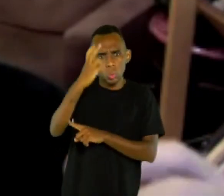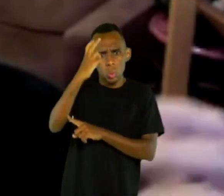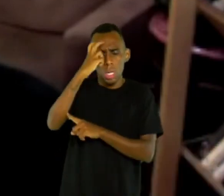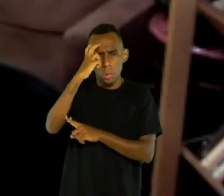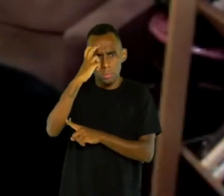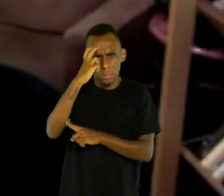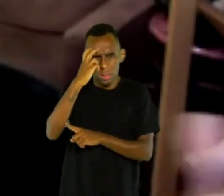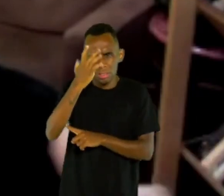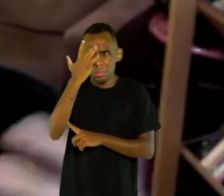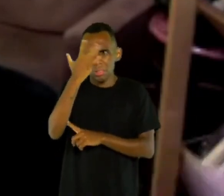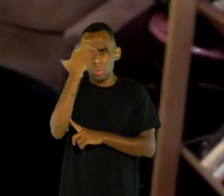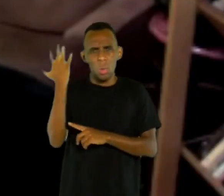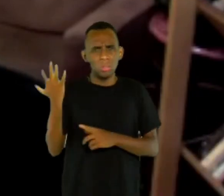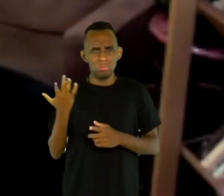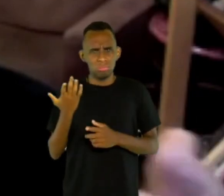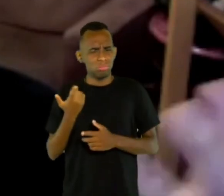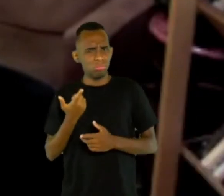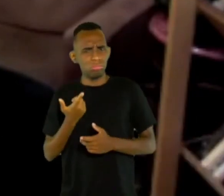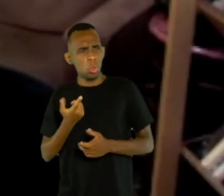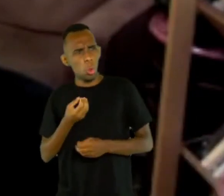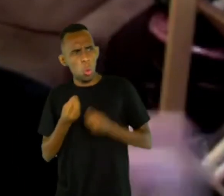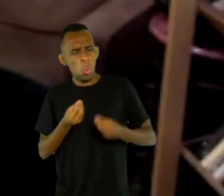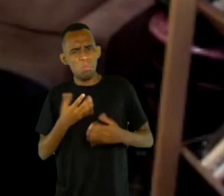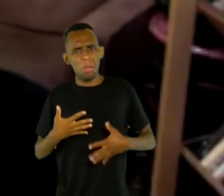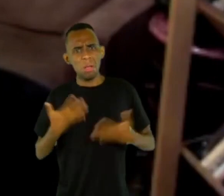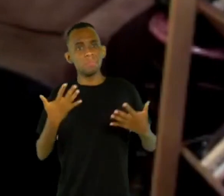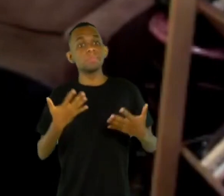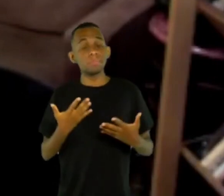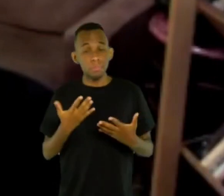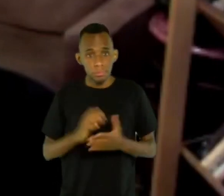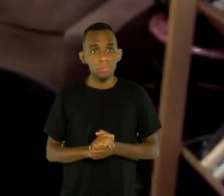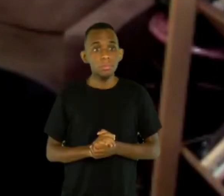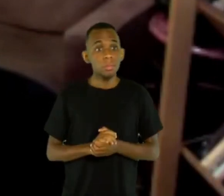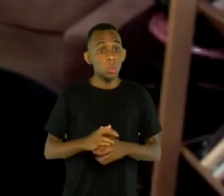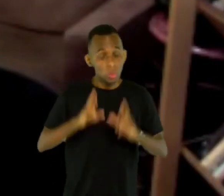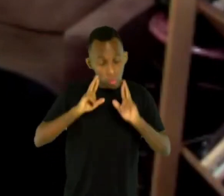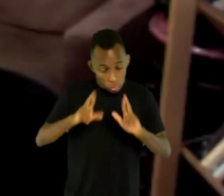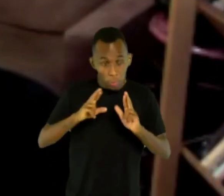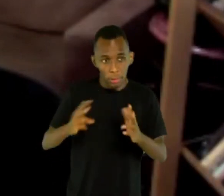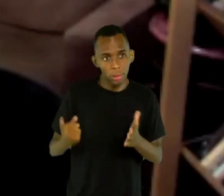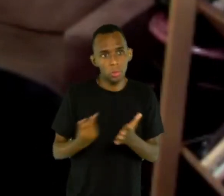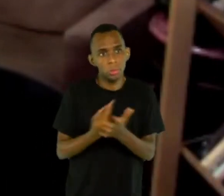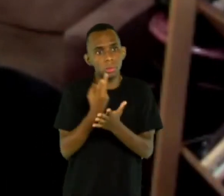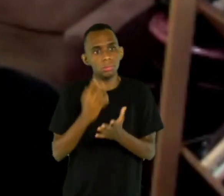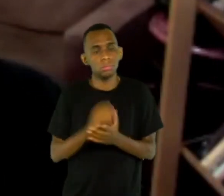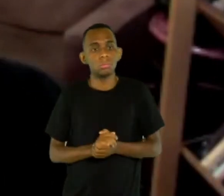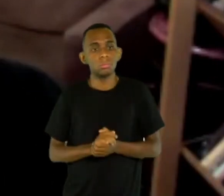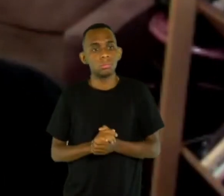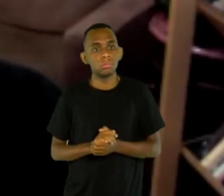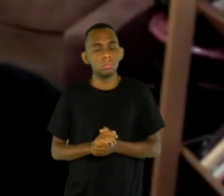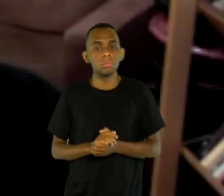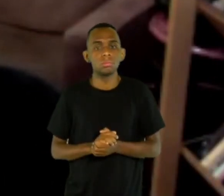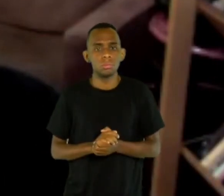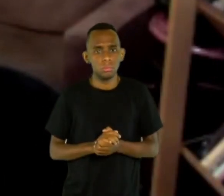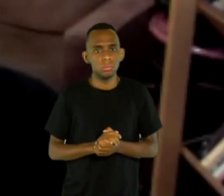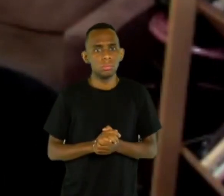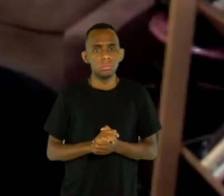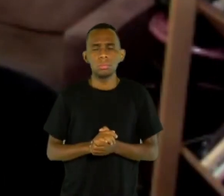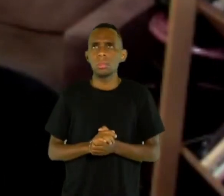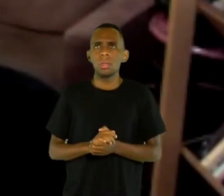hã? Né? Eu espero que seja assim, né? Uma reação de, meu Deus, não pode ser